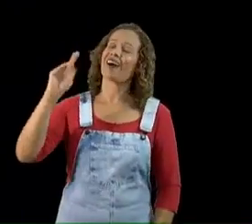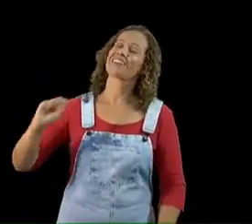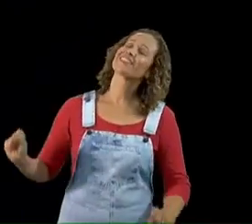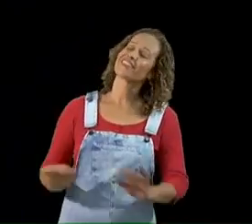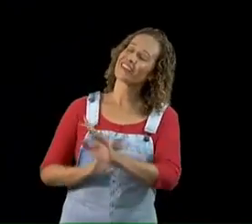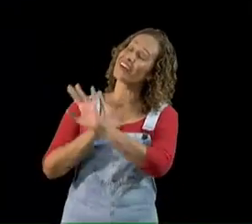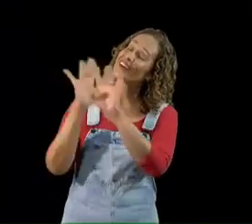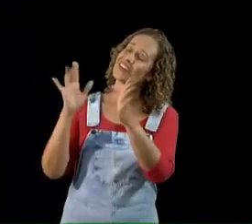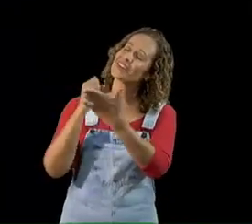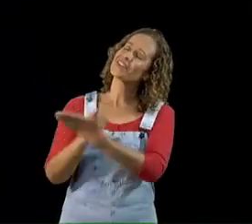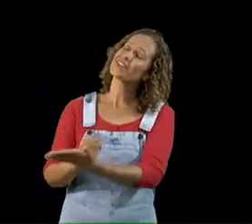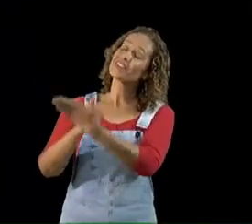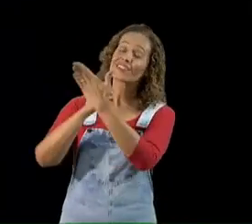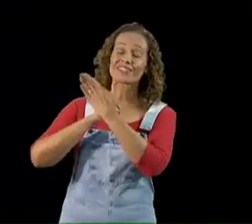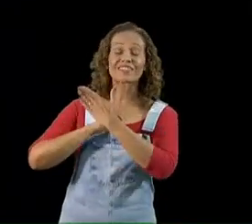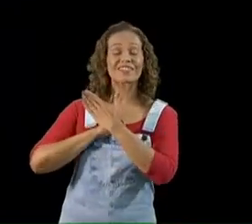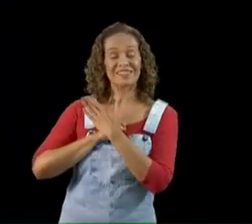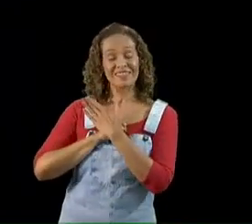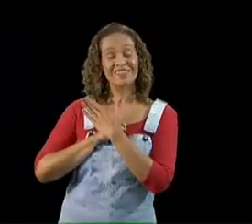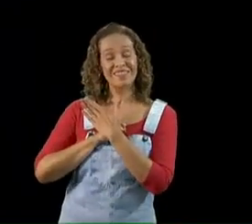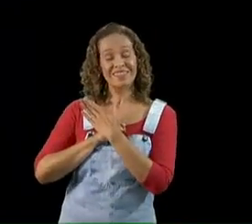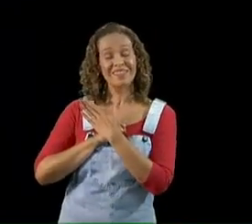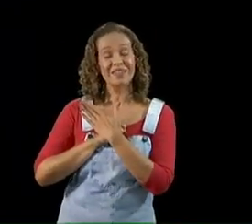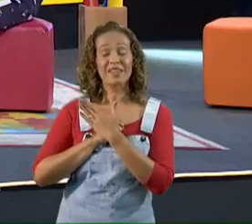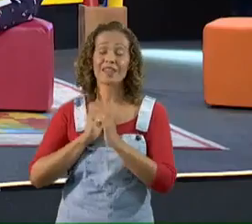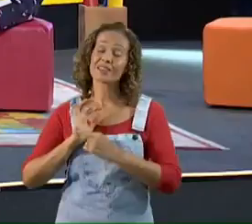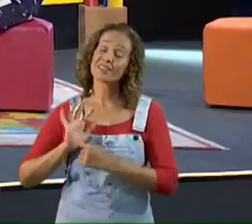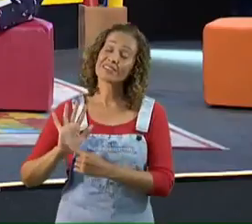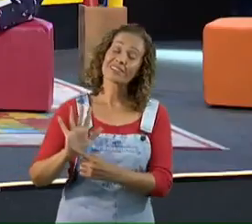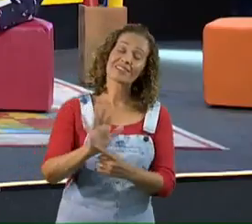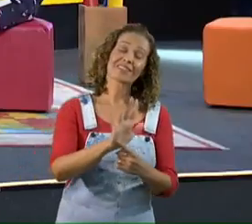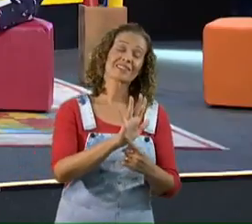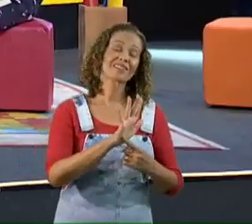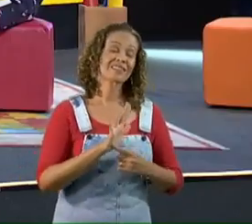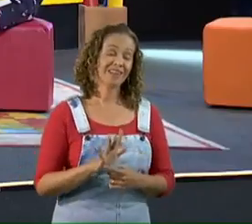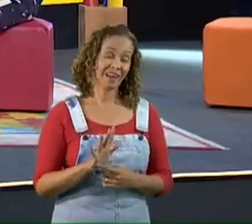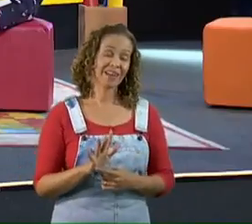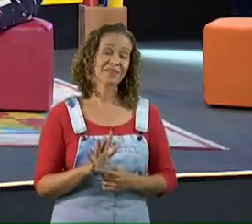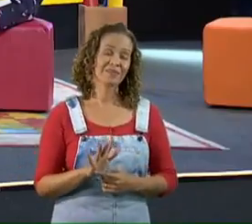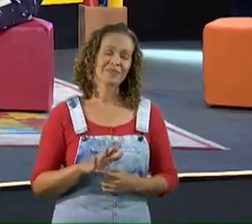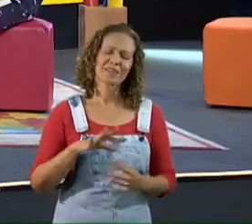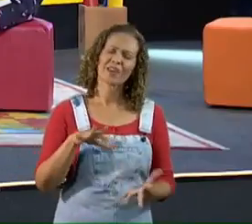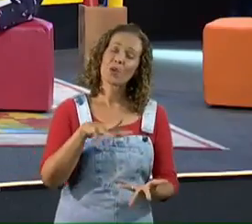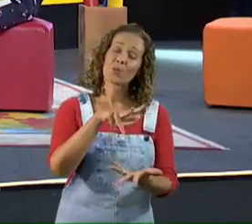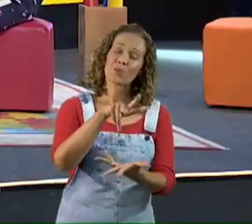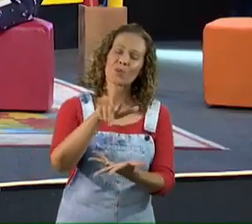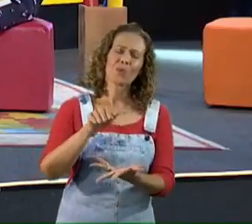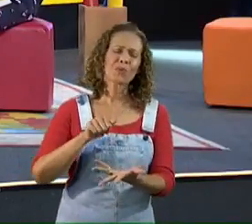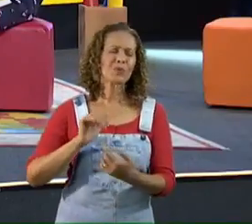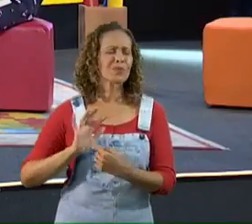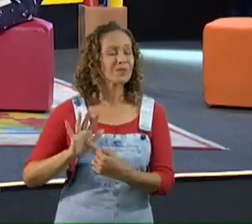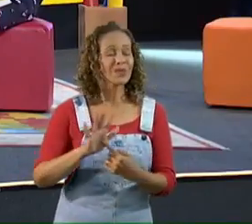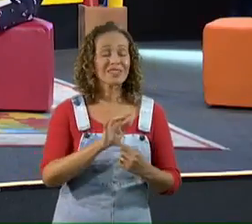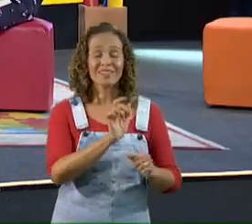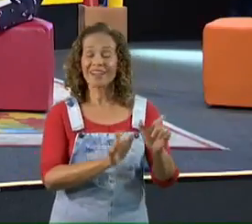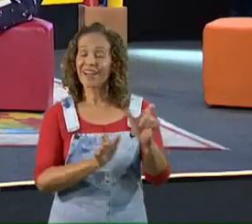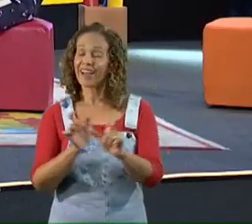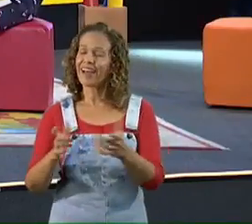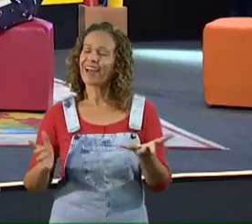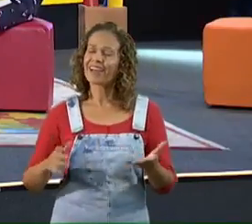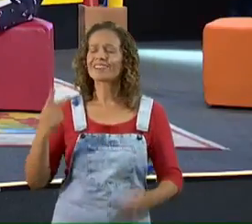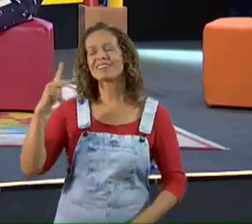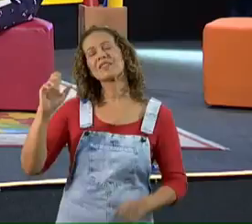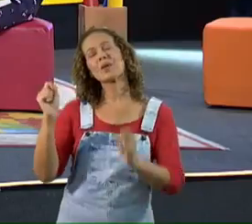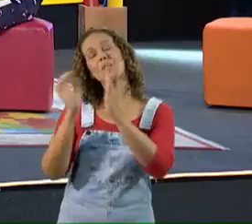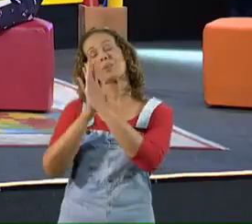glória. Me ajuda. Me ajuda. A mostrar. A mostrar. A esse mundo. A esse mundo. O seu brilho,